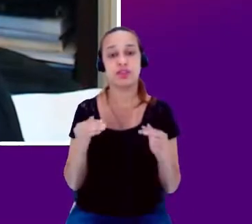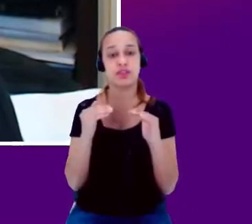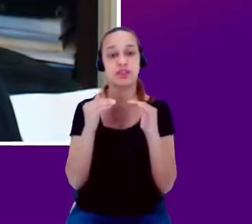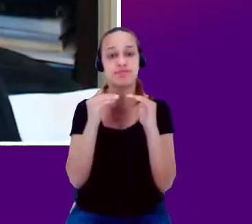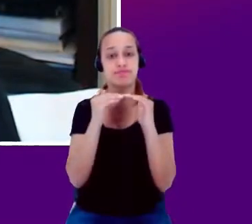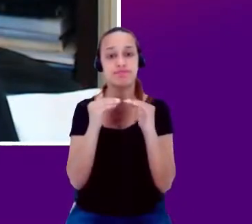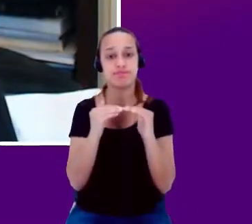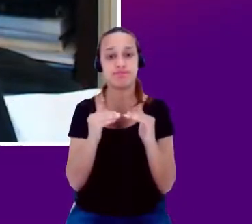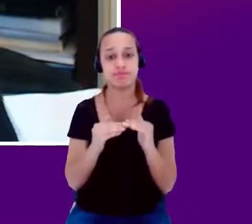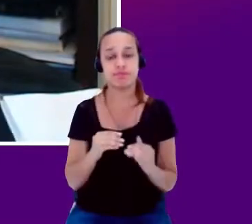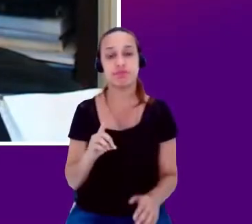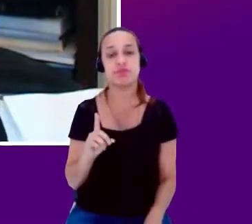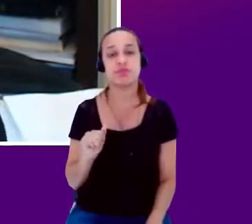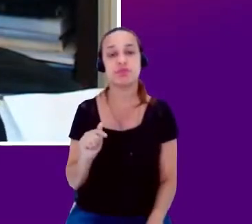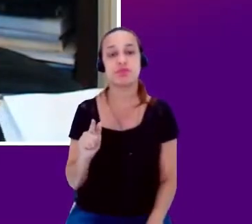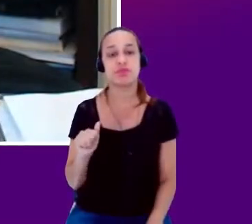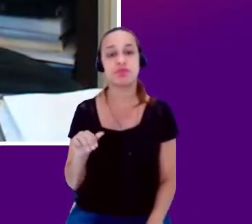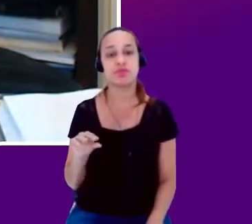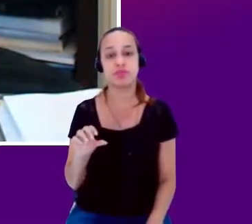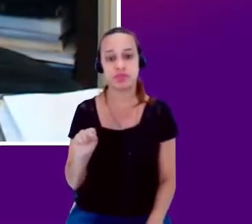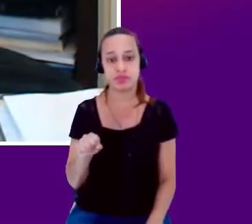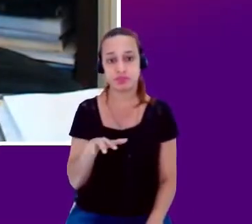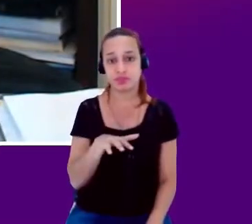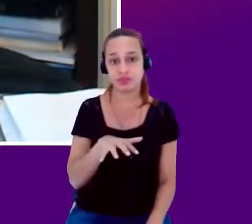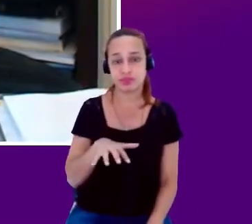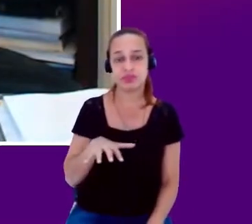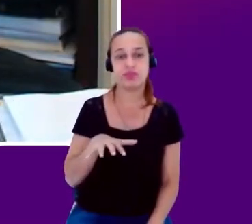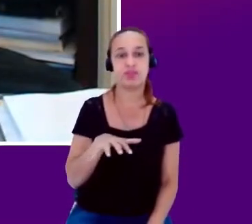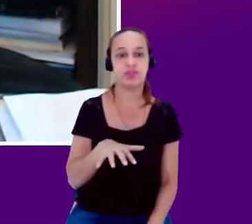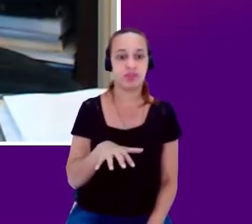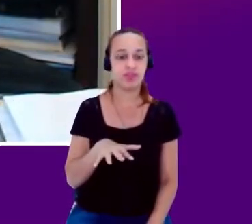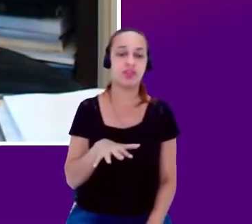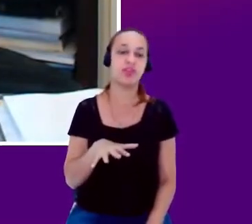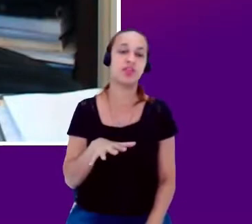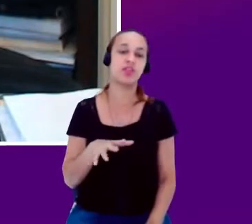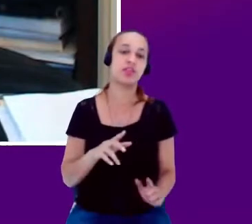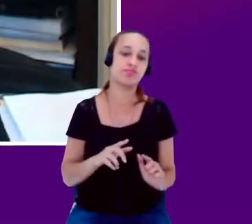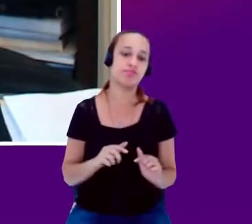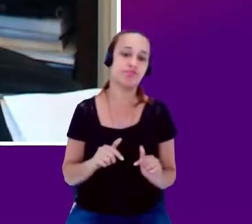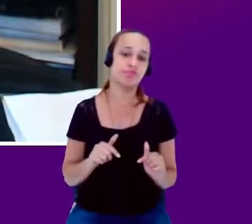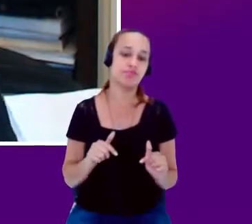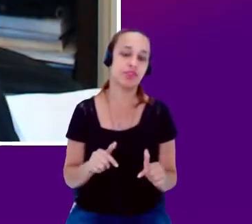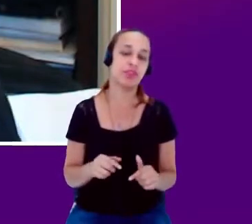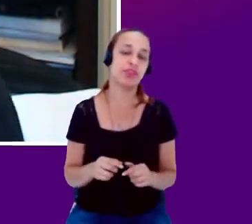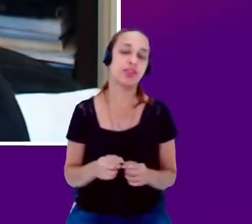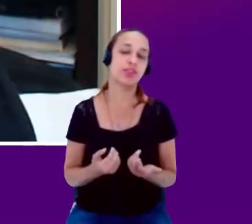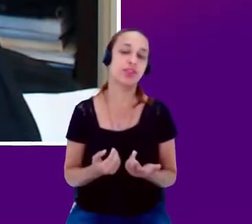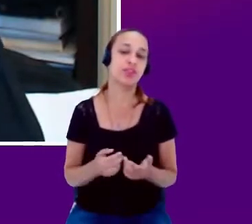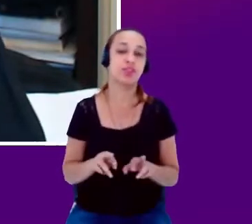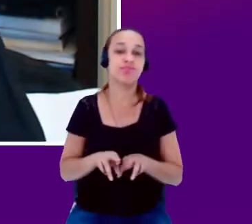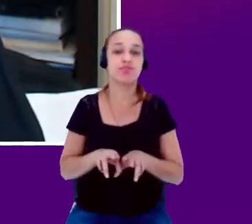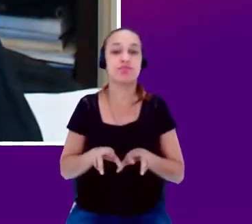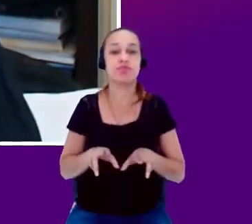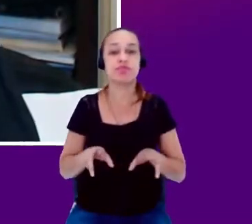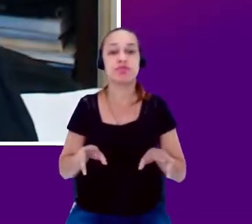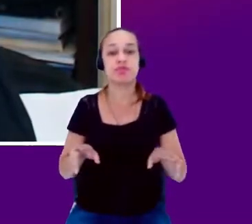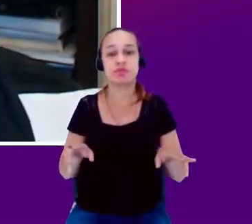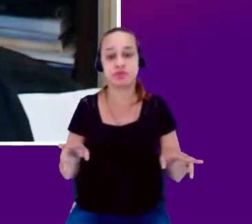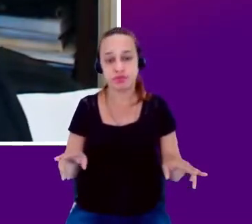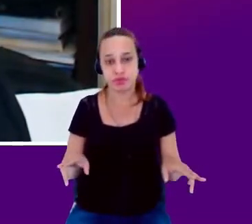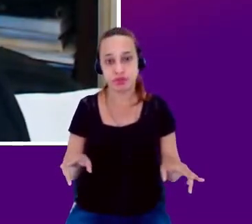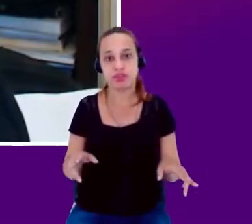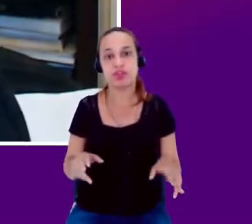de dados esparsos, coligidos a partir de tantas e tantas fontes de dados que